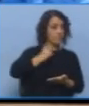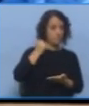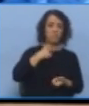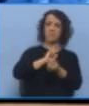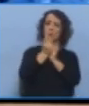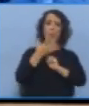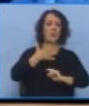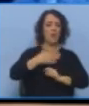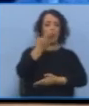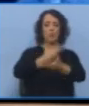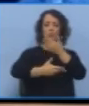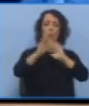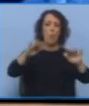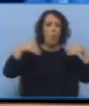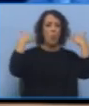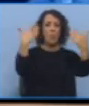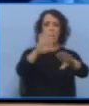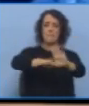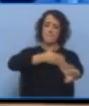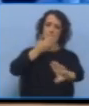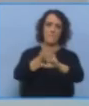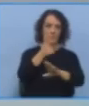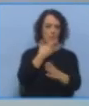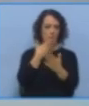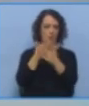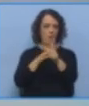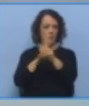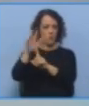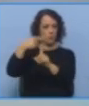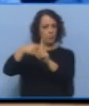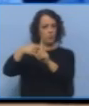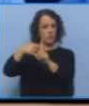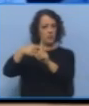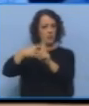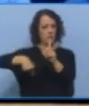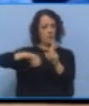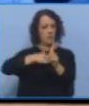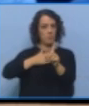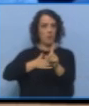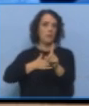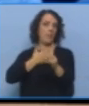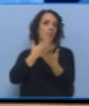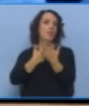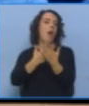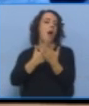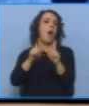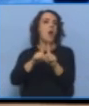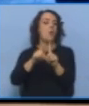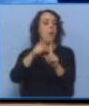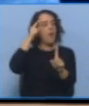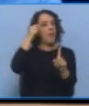vezes mais. E, portanto, isto é uma transformação. Isso é inspirador para os empresários de hoje? Isso é desafiante. Isso é desafiante. Não podemos tomar à